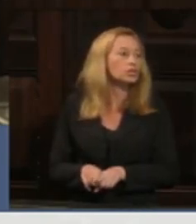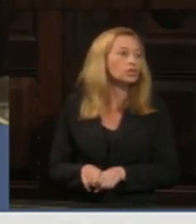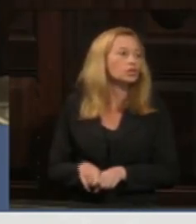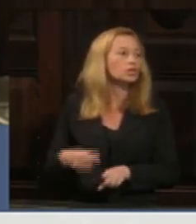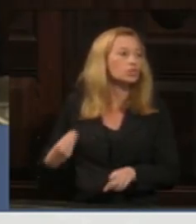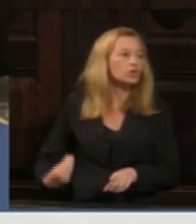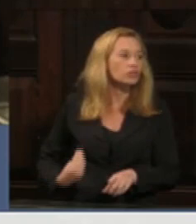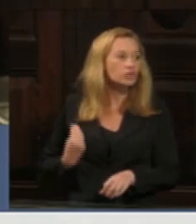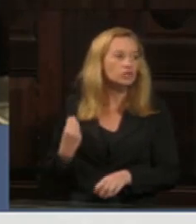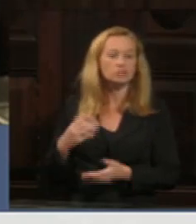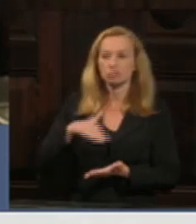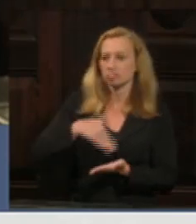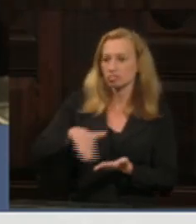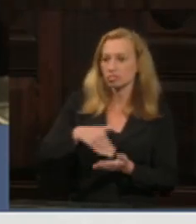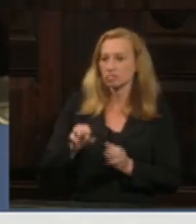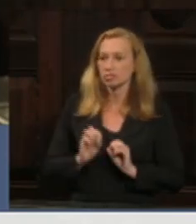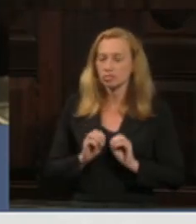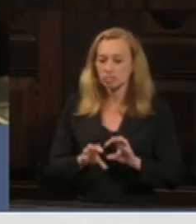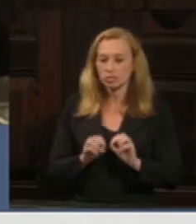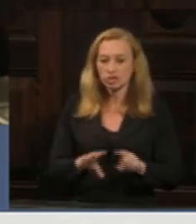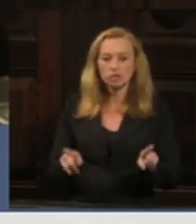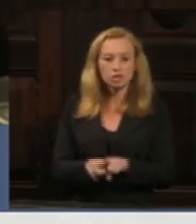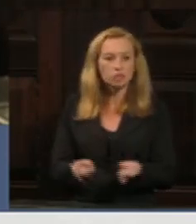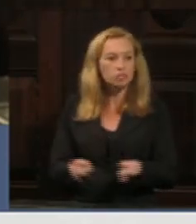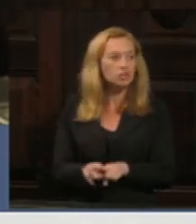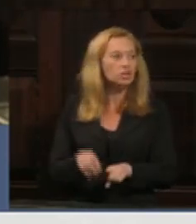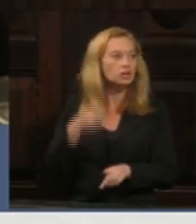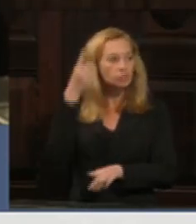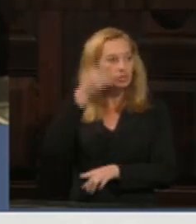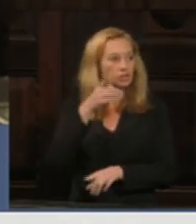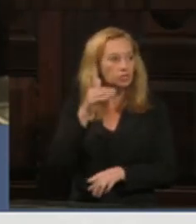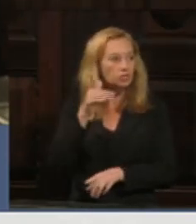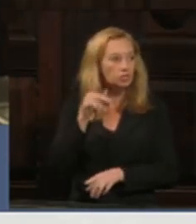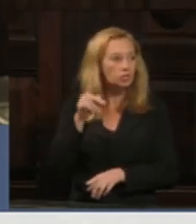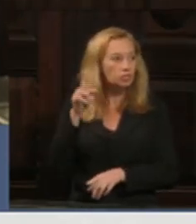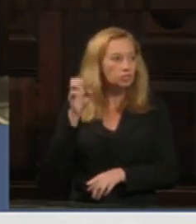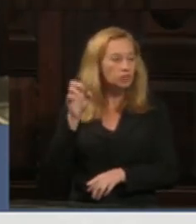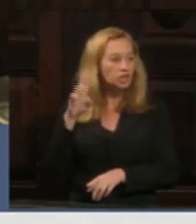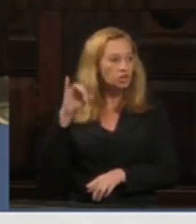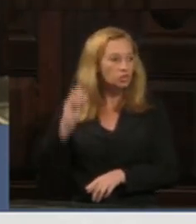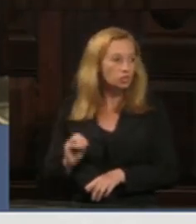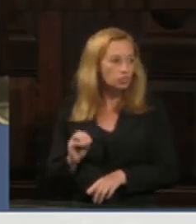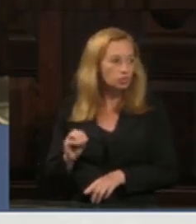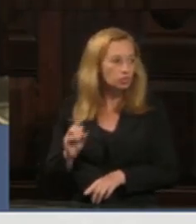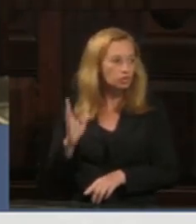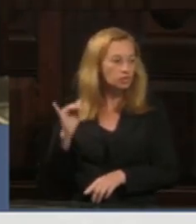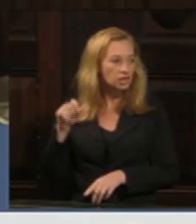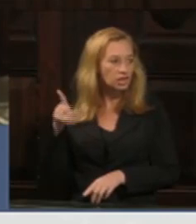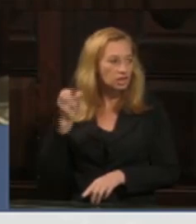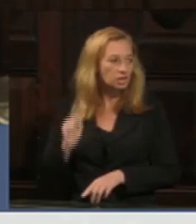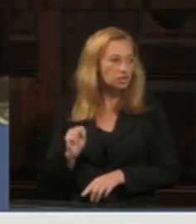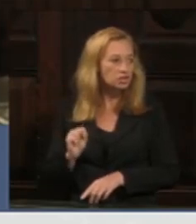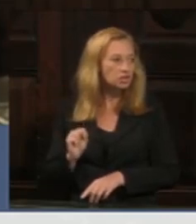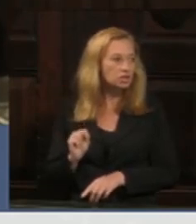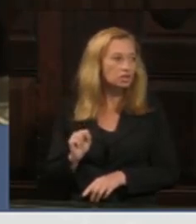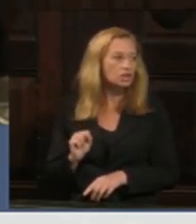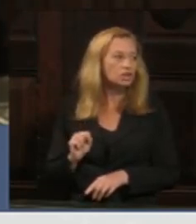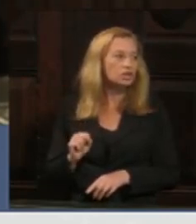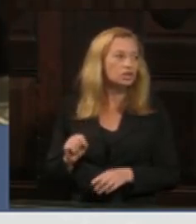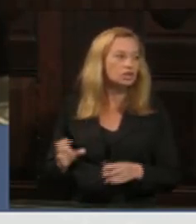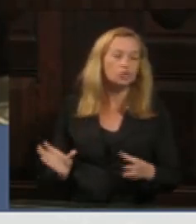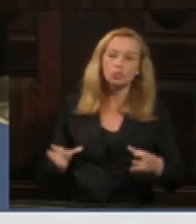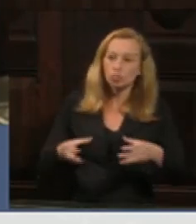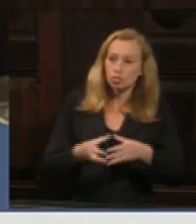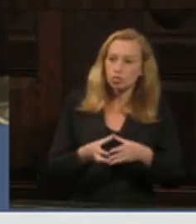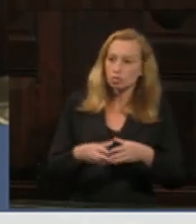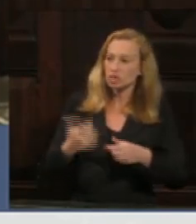de Educação, ex-deputado nesta casa, Pedro Fernandes, e de parte de sua equipe de trabalho e de